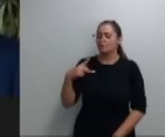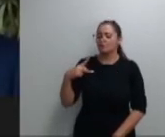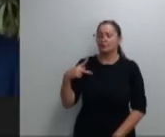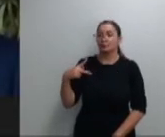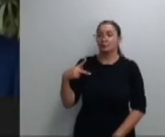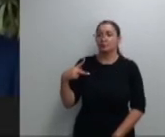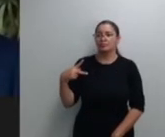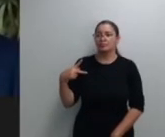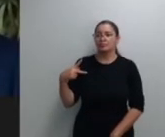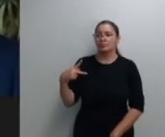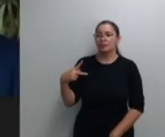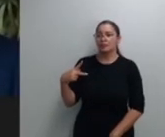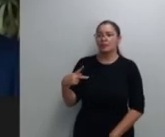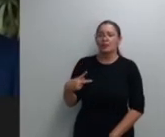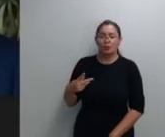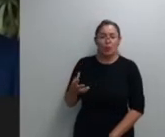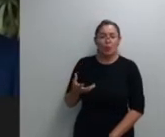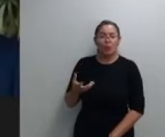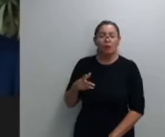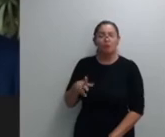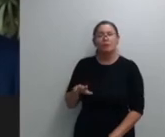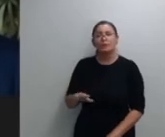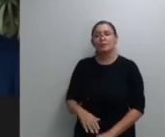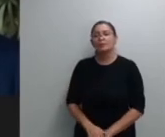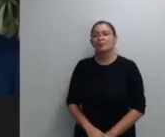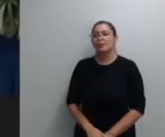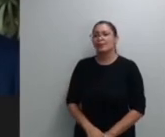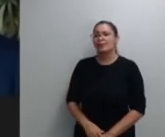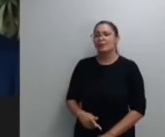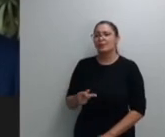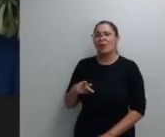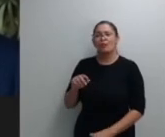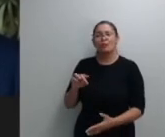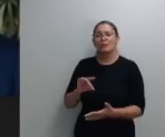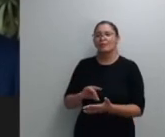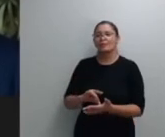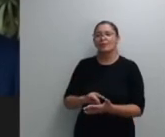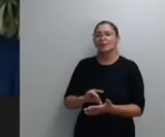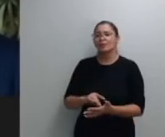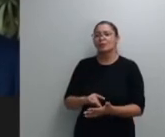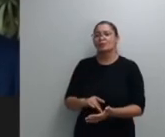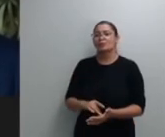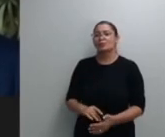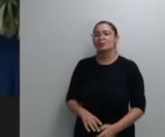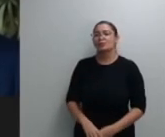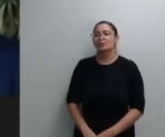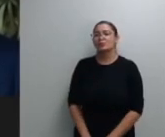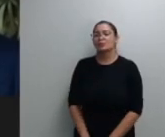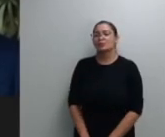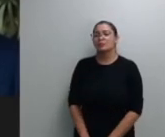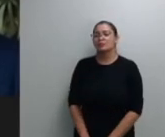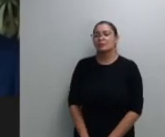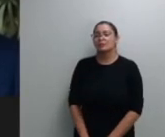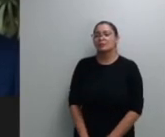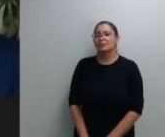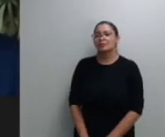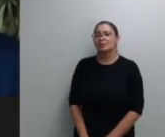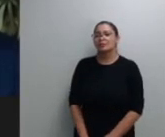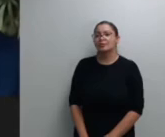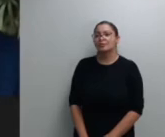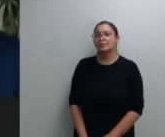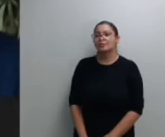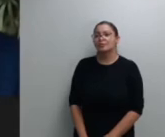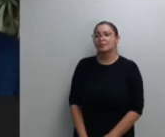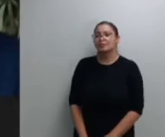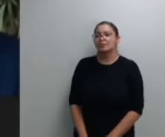eu confesso até que não havia detectado esse caso na no índice